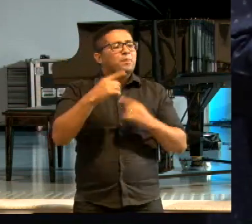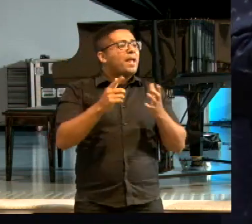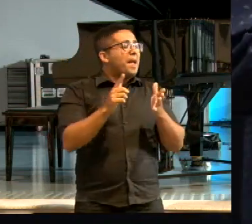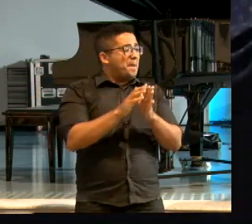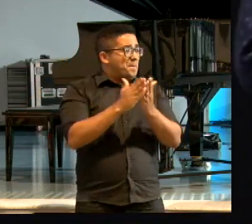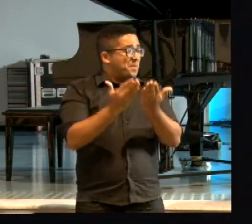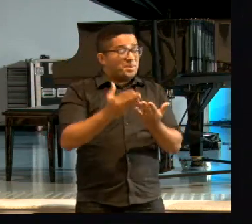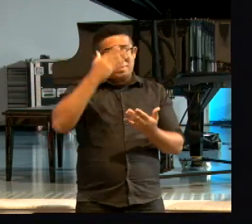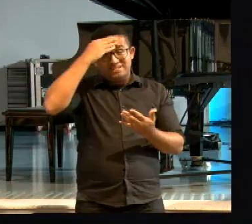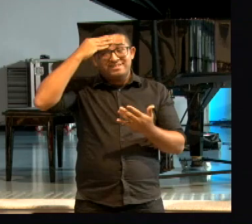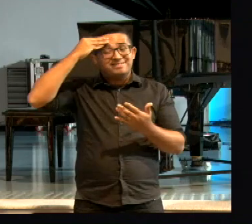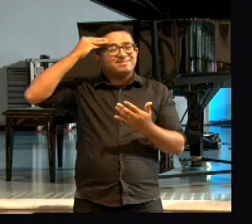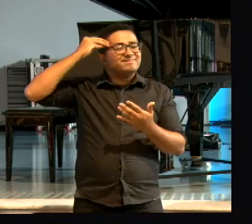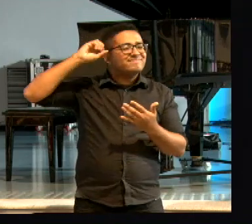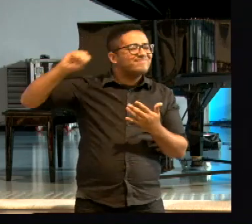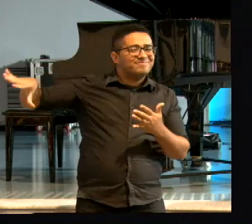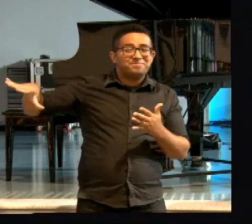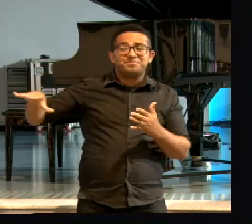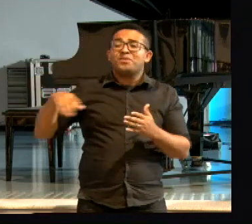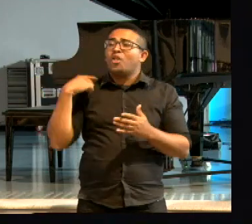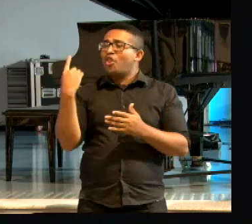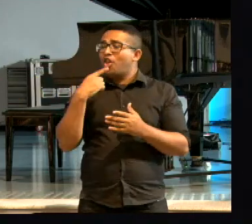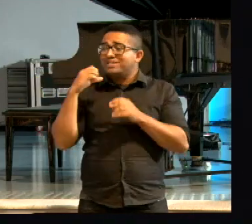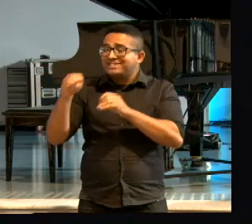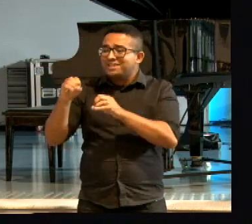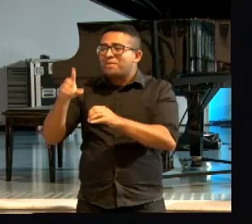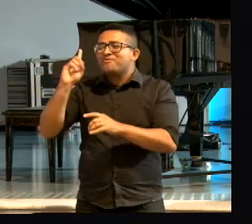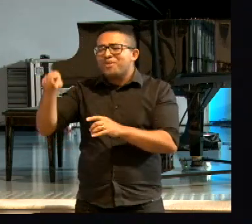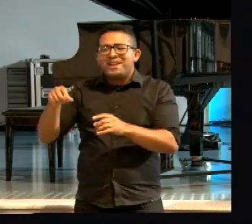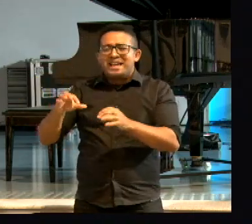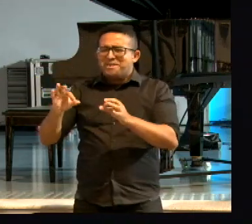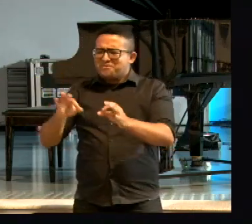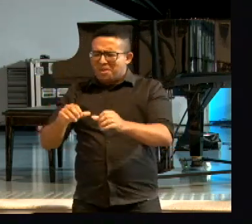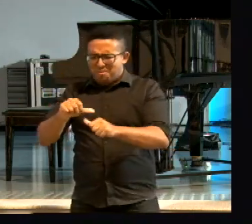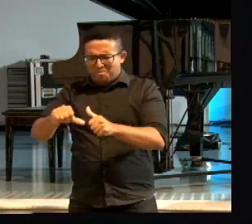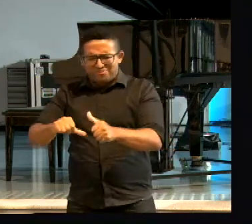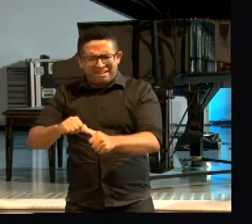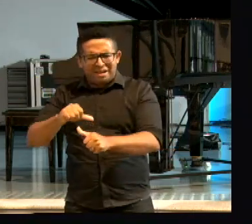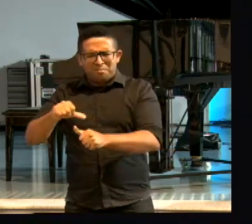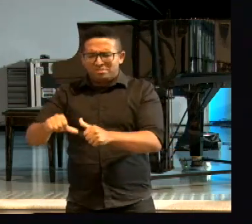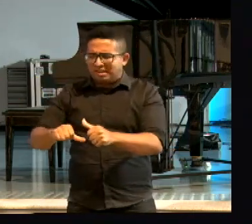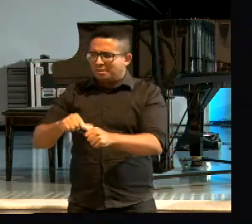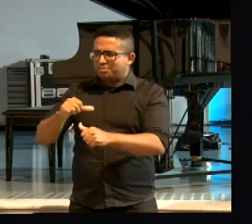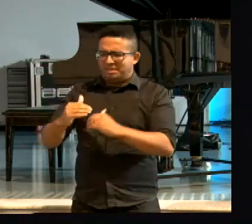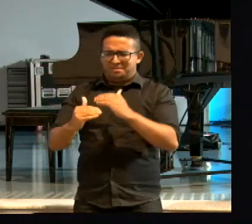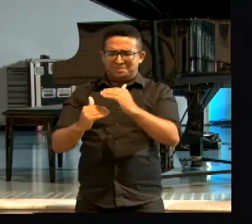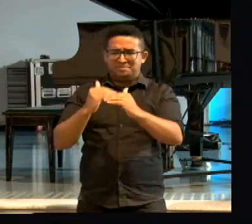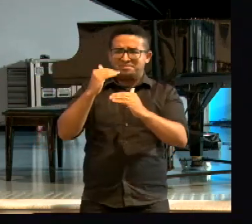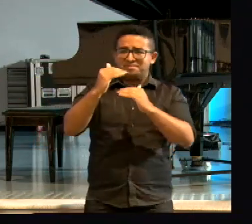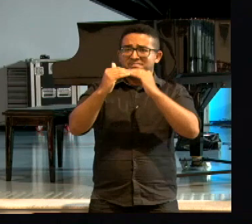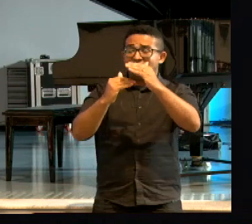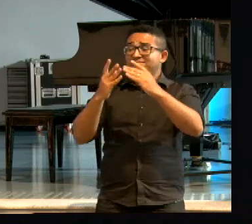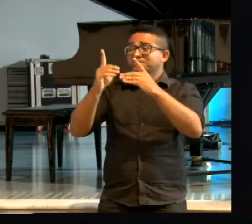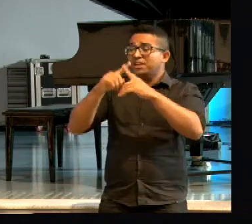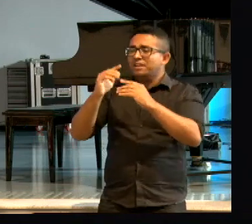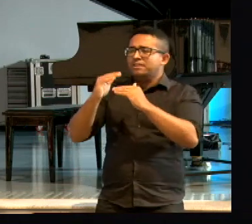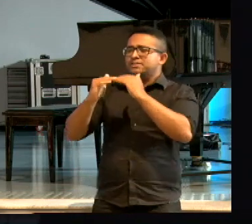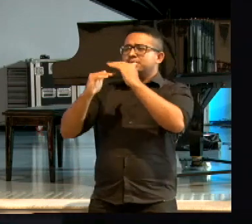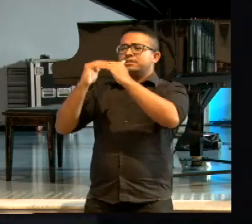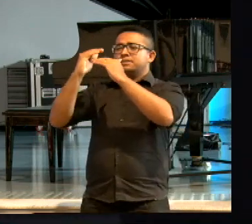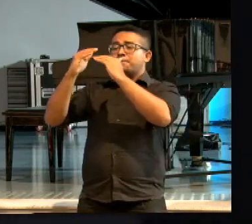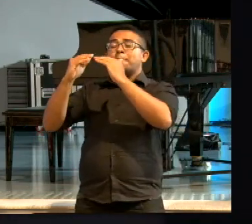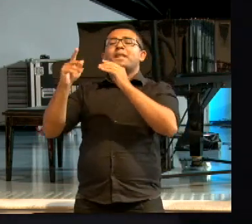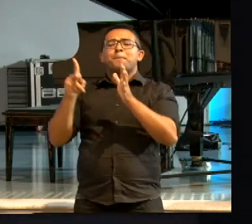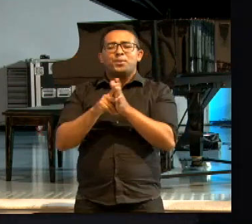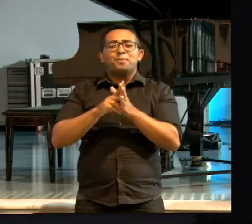séculos, nossa doutrina foi terrivelmente comprometida ao longo dos séculos. Há um período na história da igreja que é definido como o período